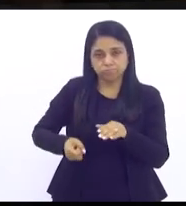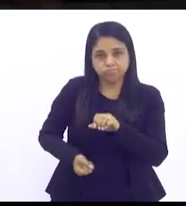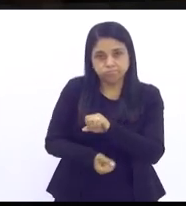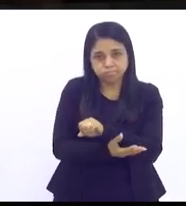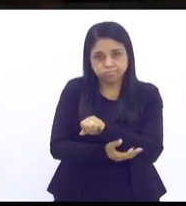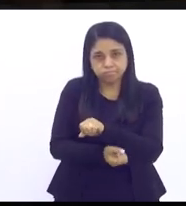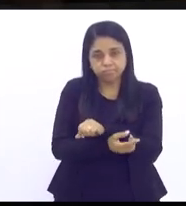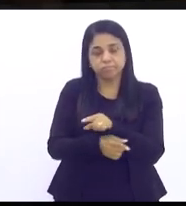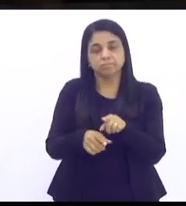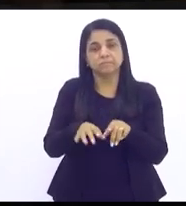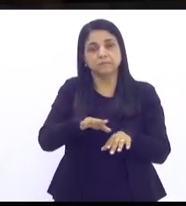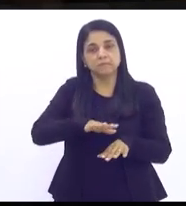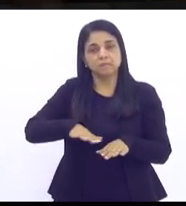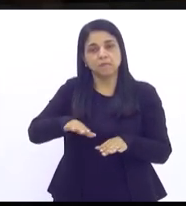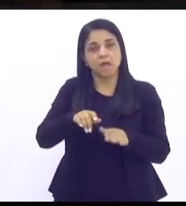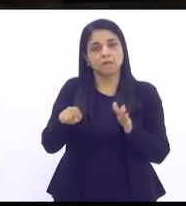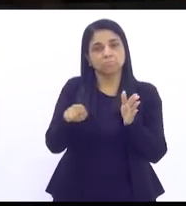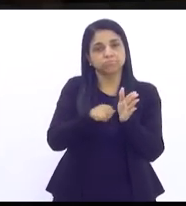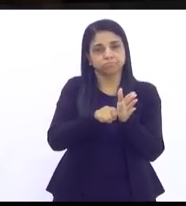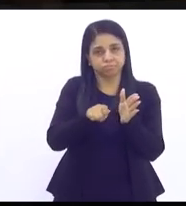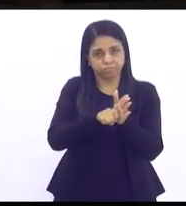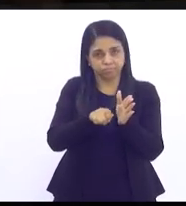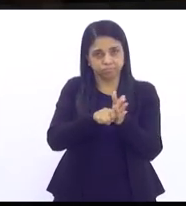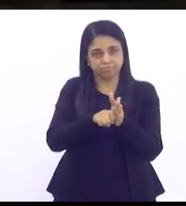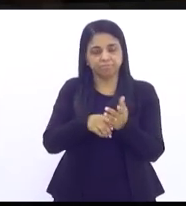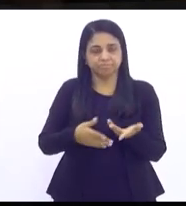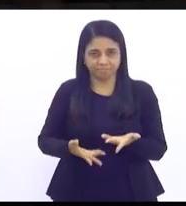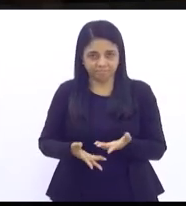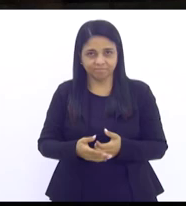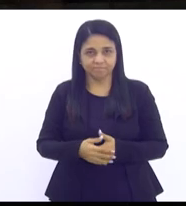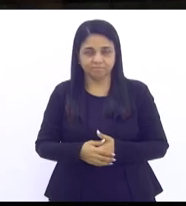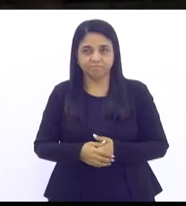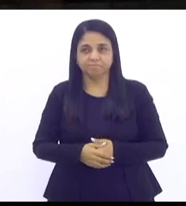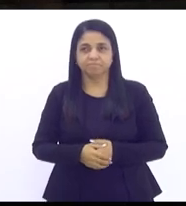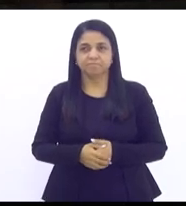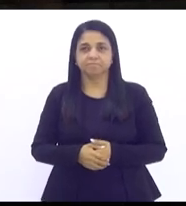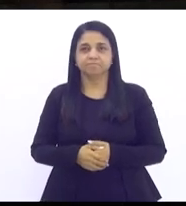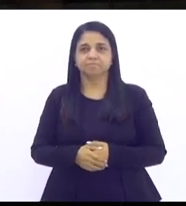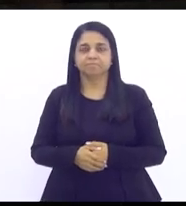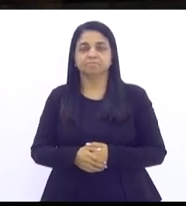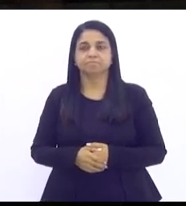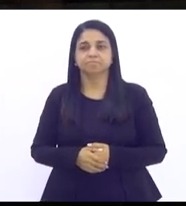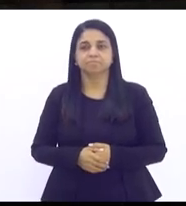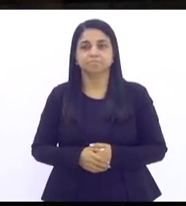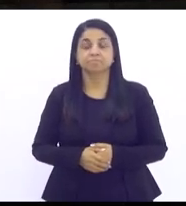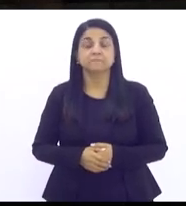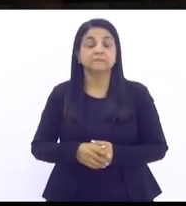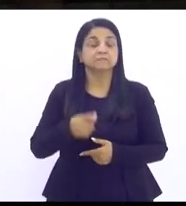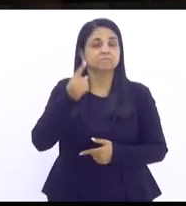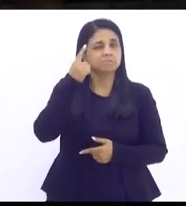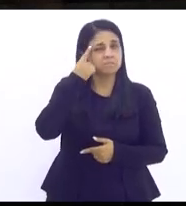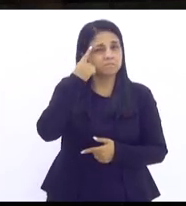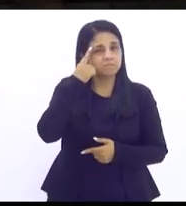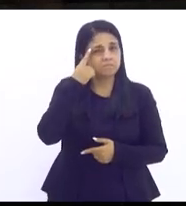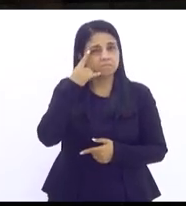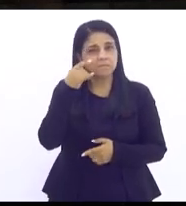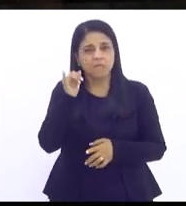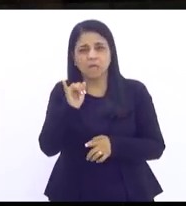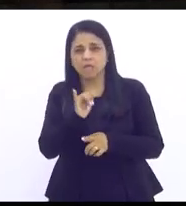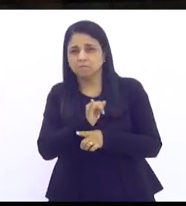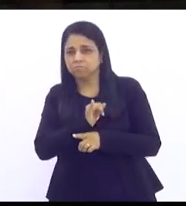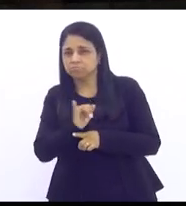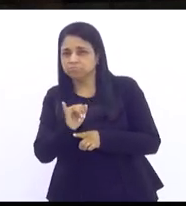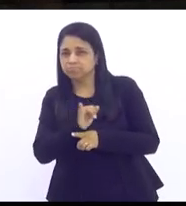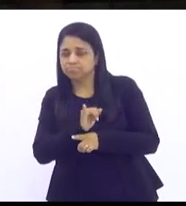narcotráfico. Então, estava ele ali dissertando sobre a hipótese de